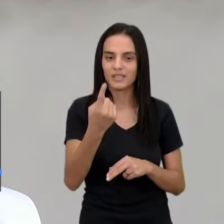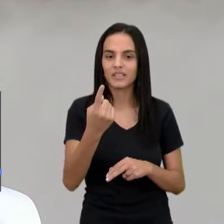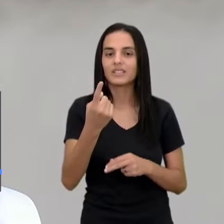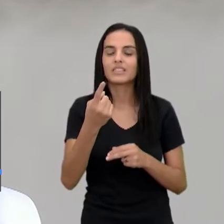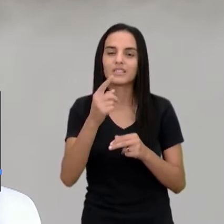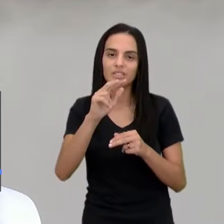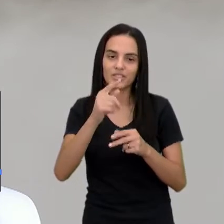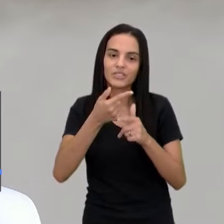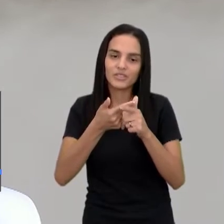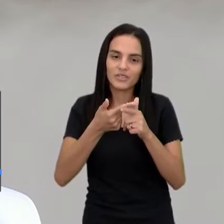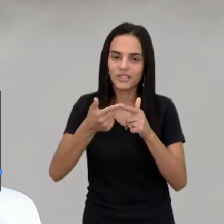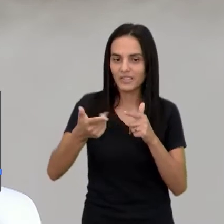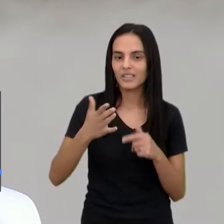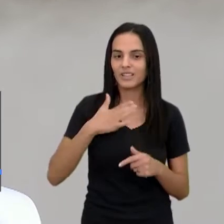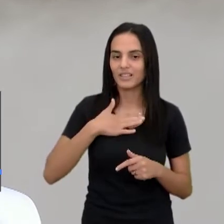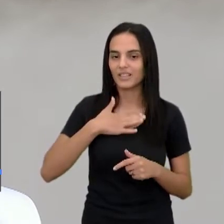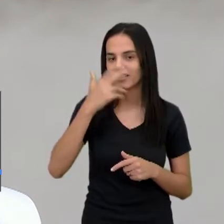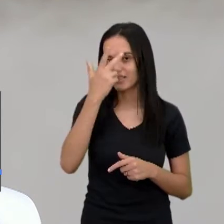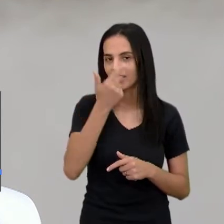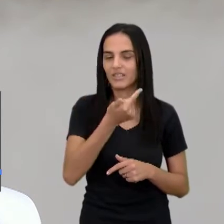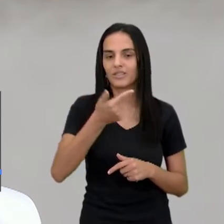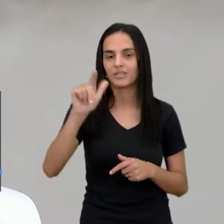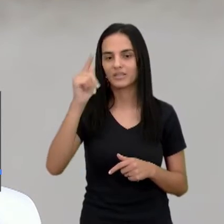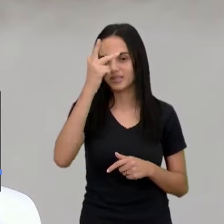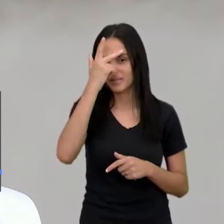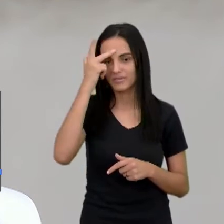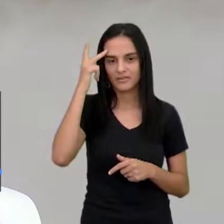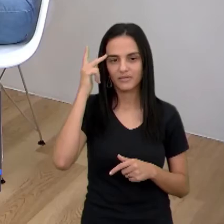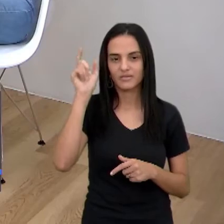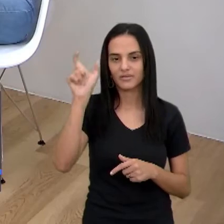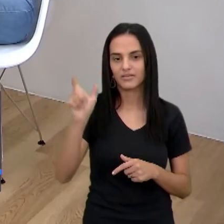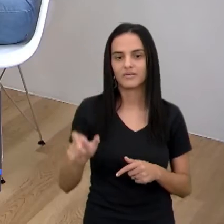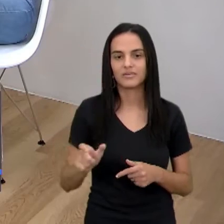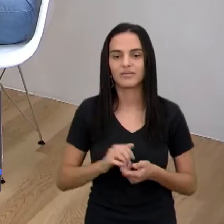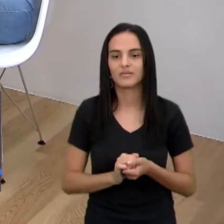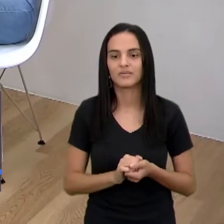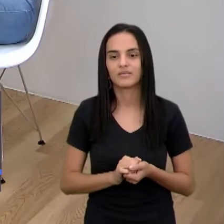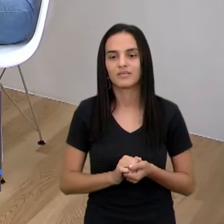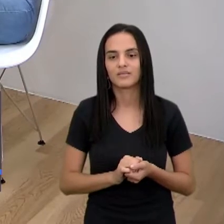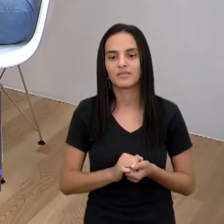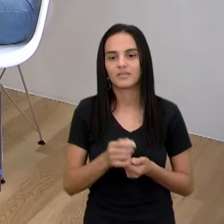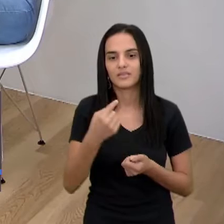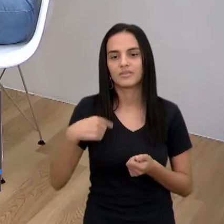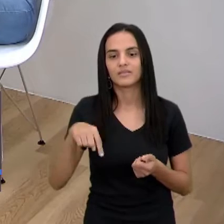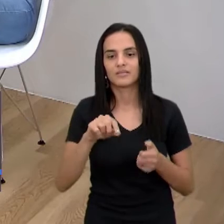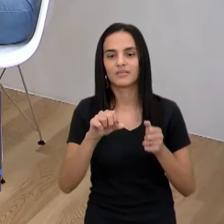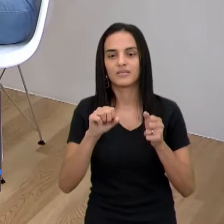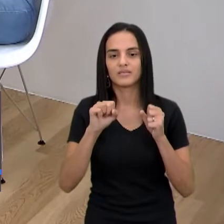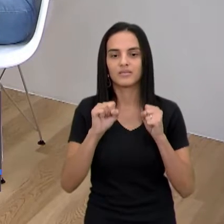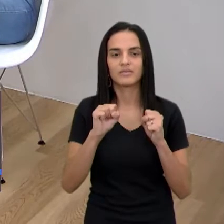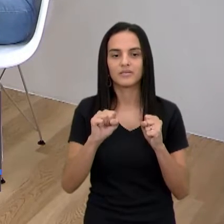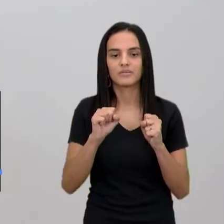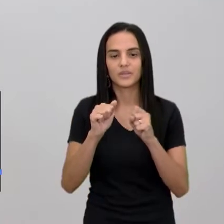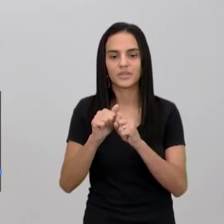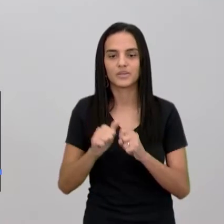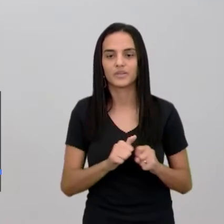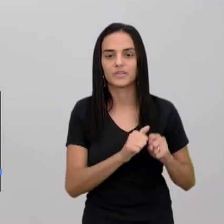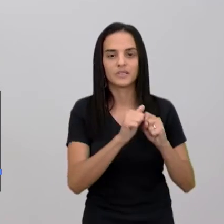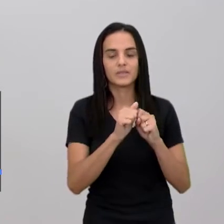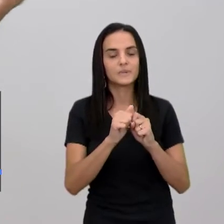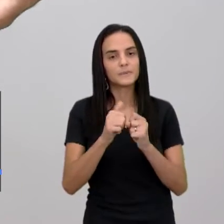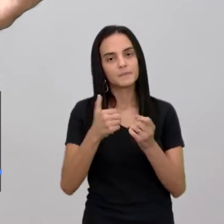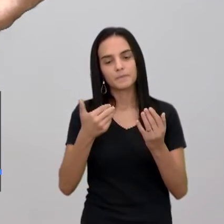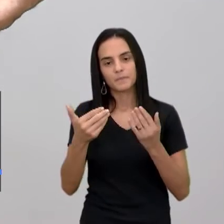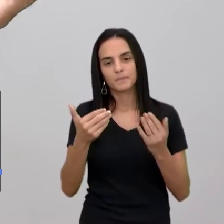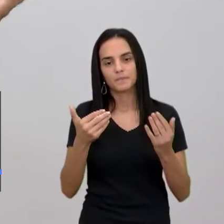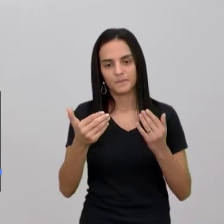dividindo entre eu e a outra pessoa, nesse caso. Então... Muito bem. A gente pode fazer aqui uma analogia, vou